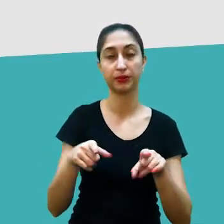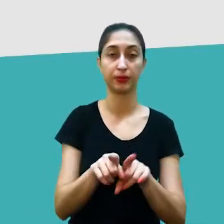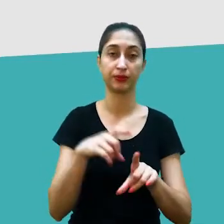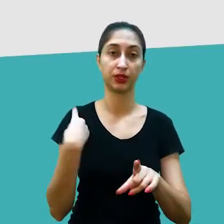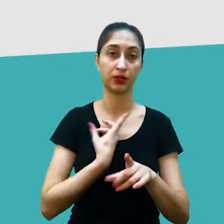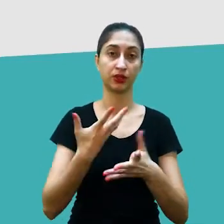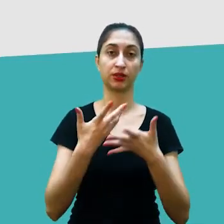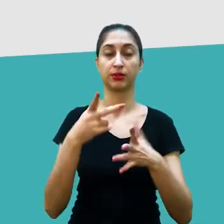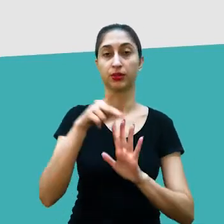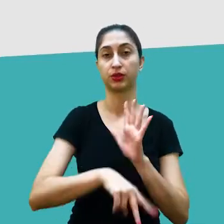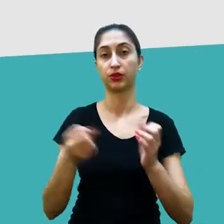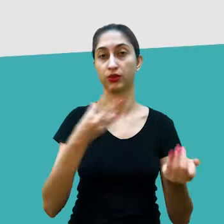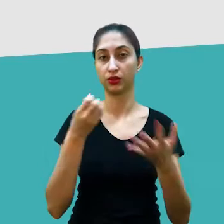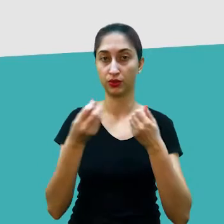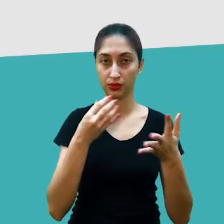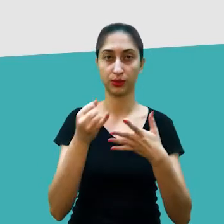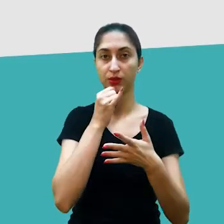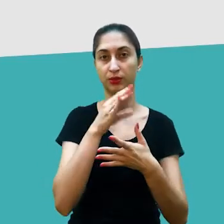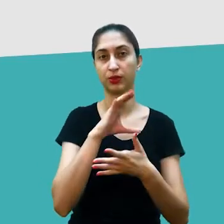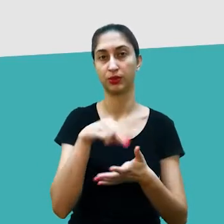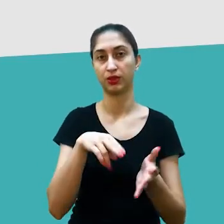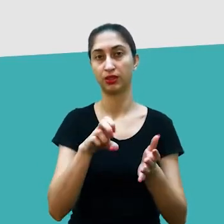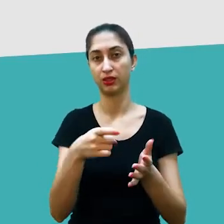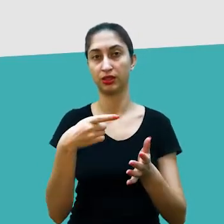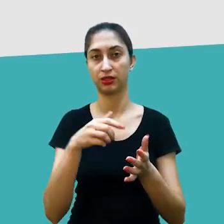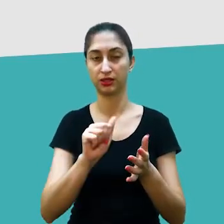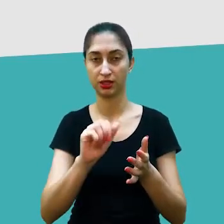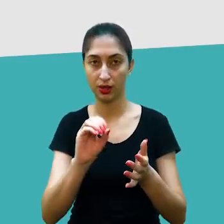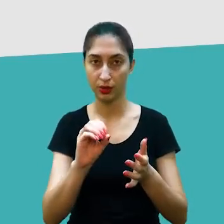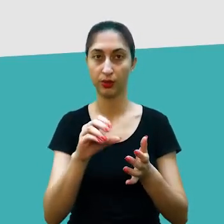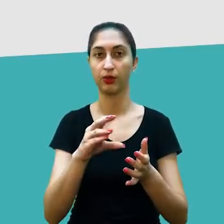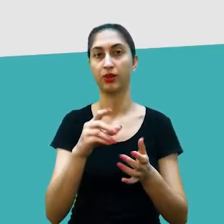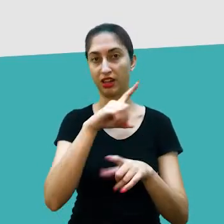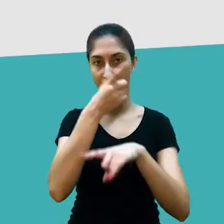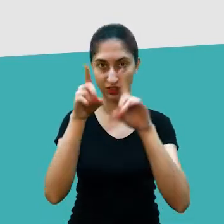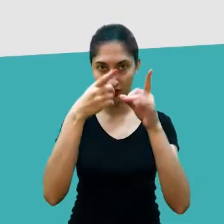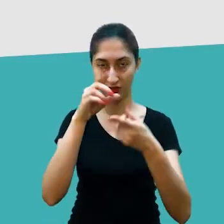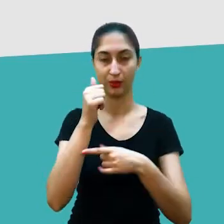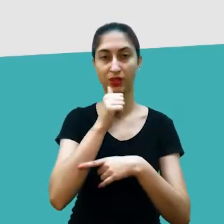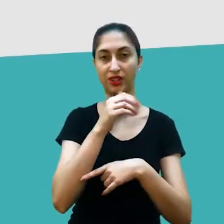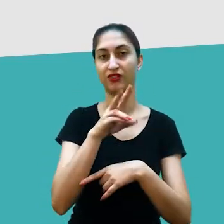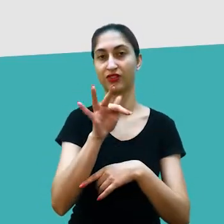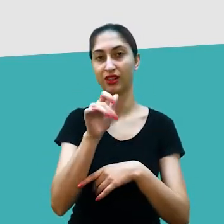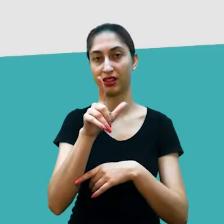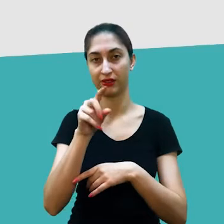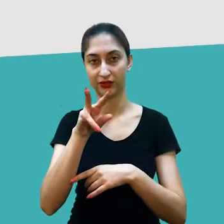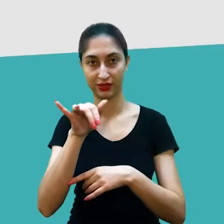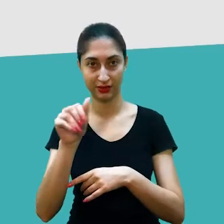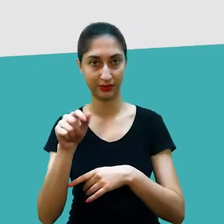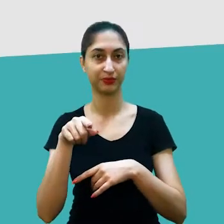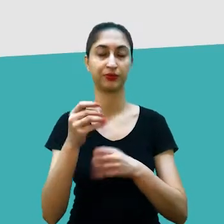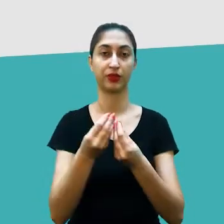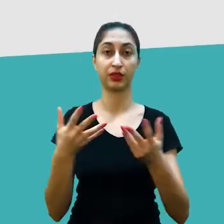projetos inovadores, como Conexão Criativa e Comercial, capitaneado pela Flávia Vanelli, de trazer sempre